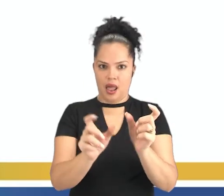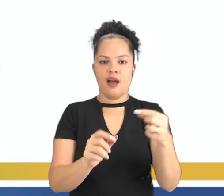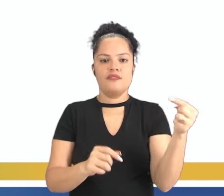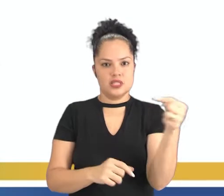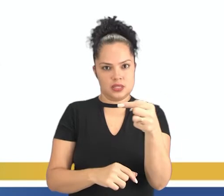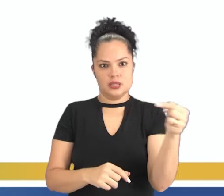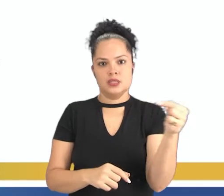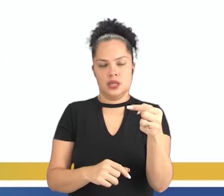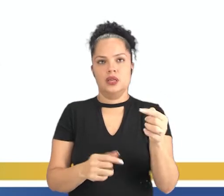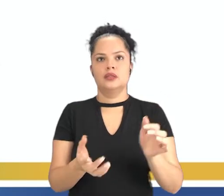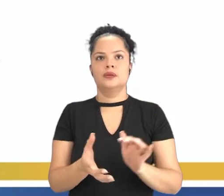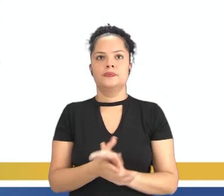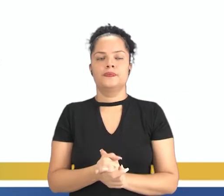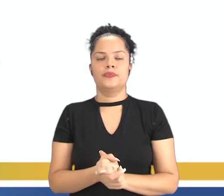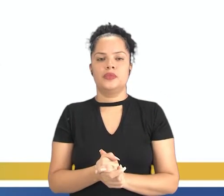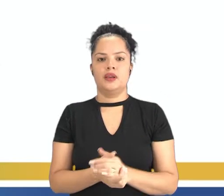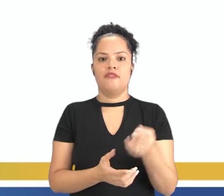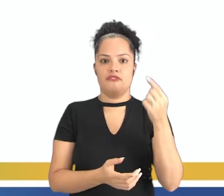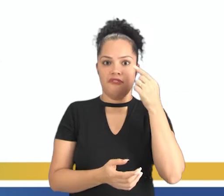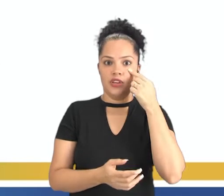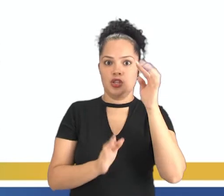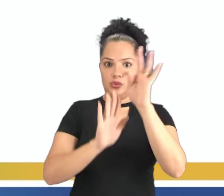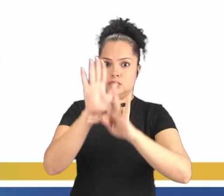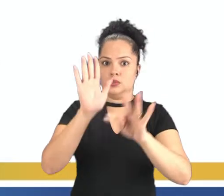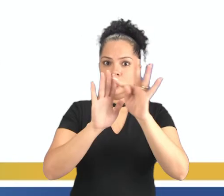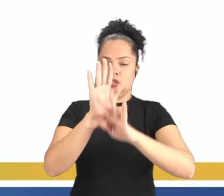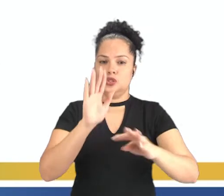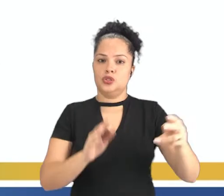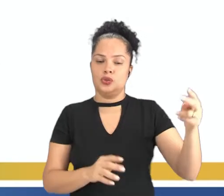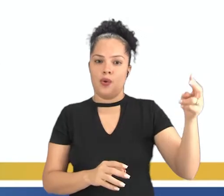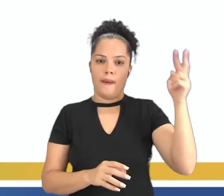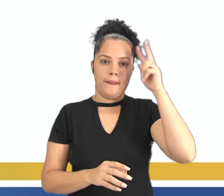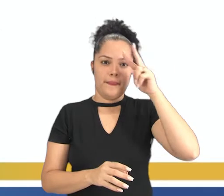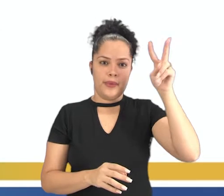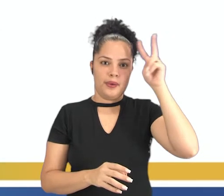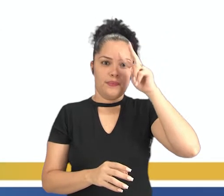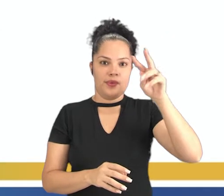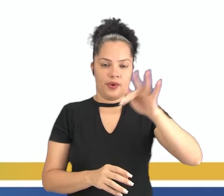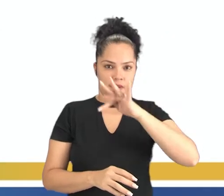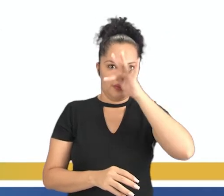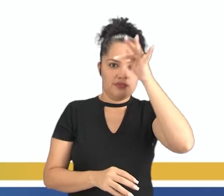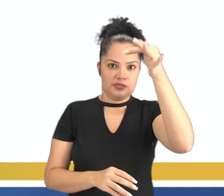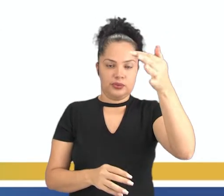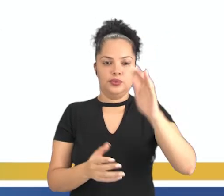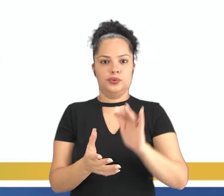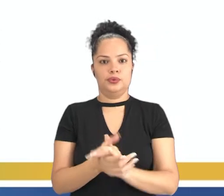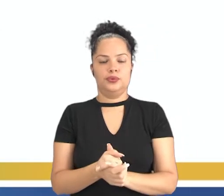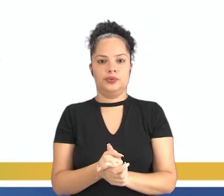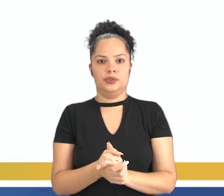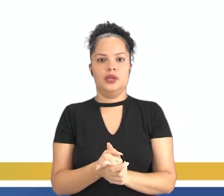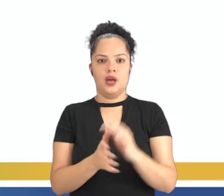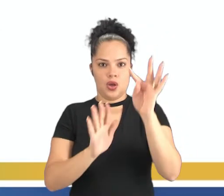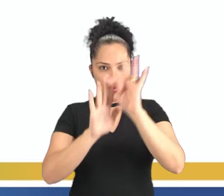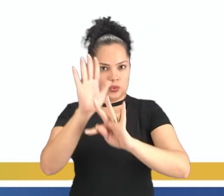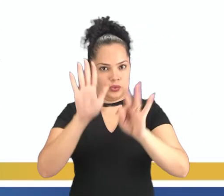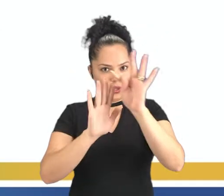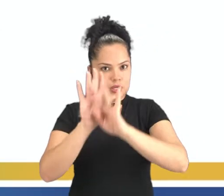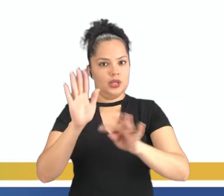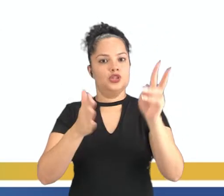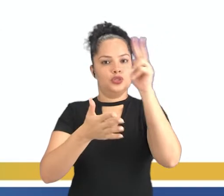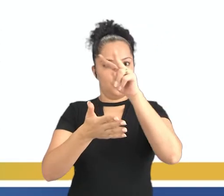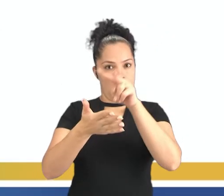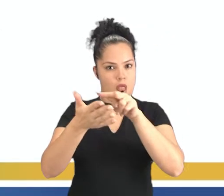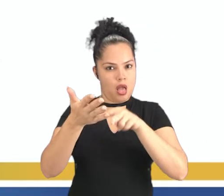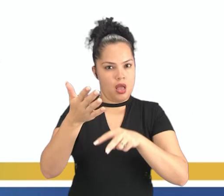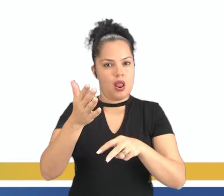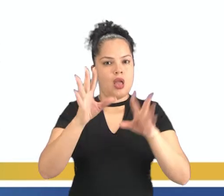setas. Aí nós temos um texto, tá? Memória potencial para o futuro. Esse texto aí, né, você vai ler e vai